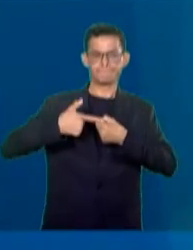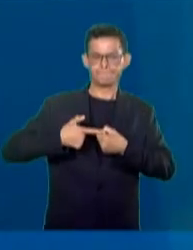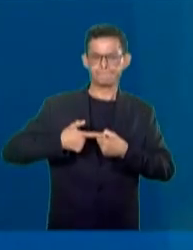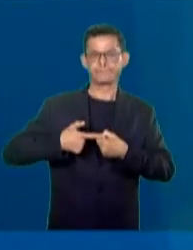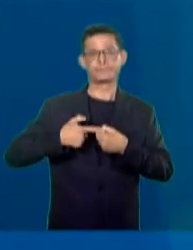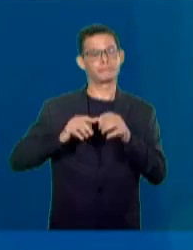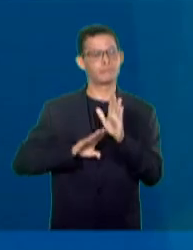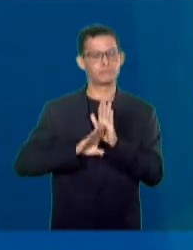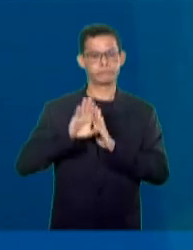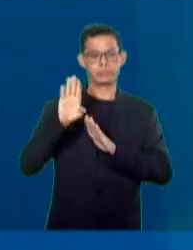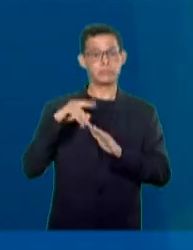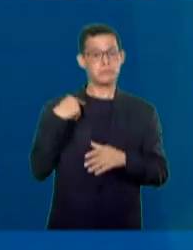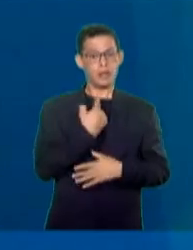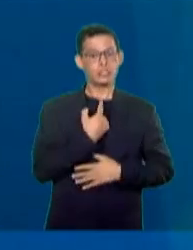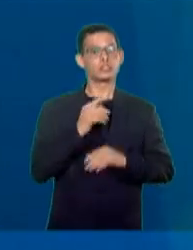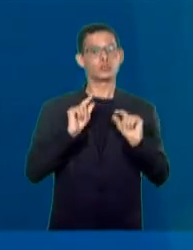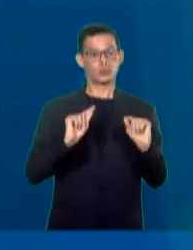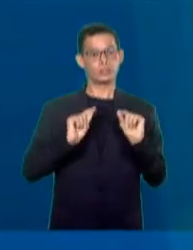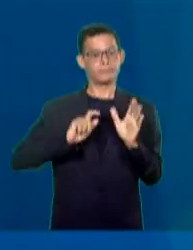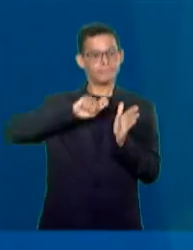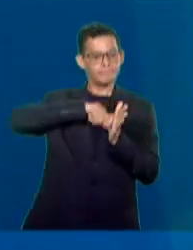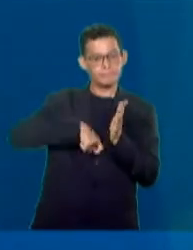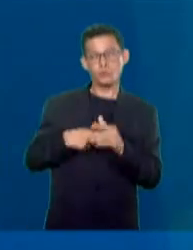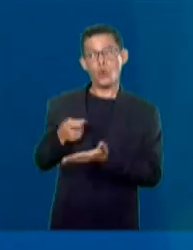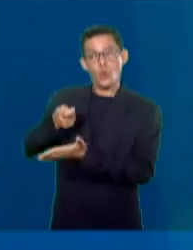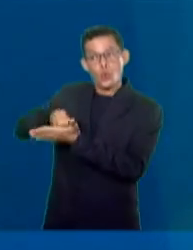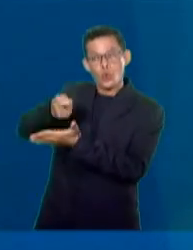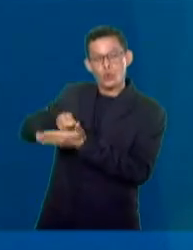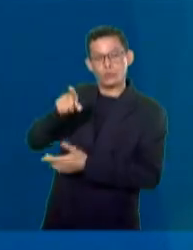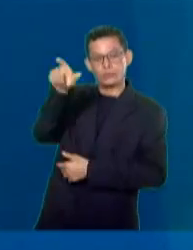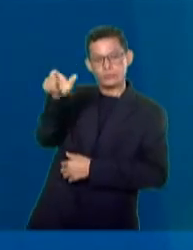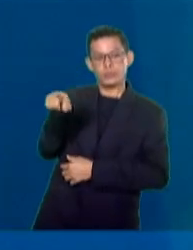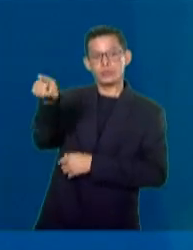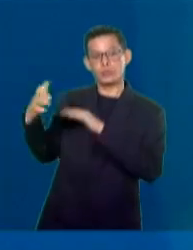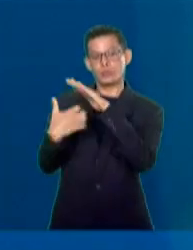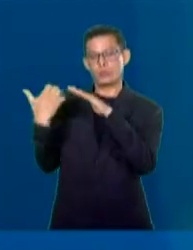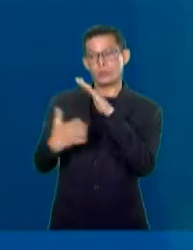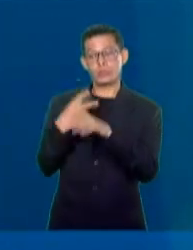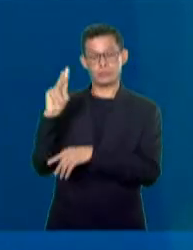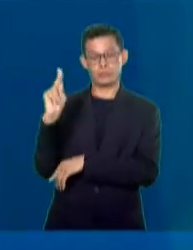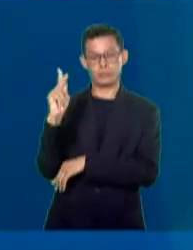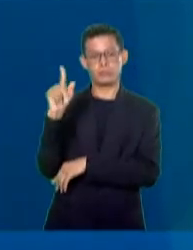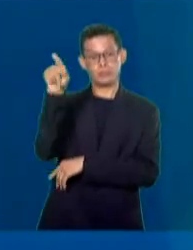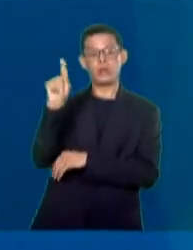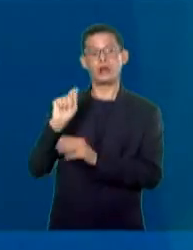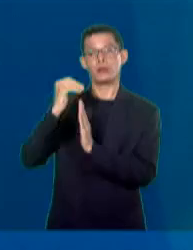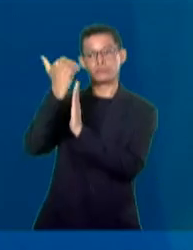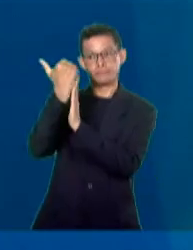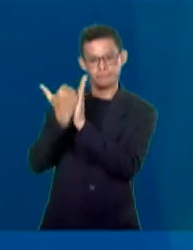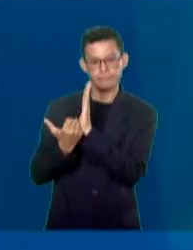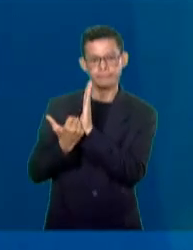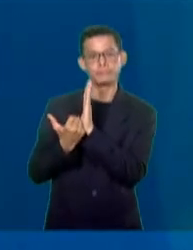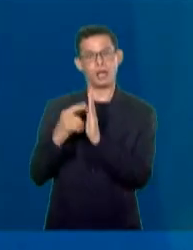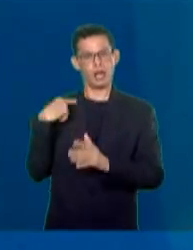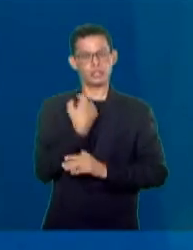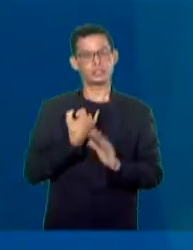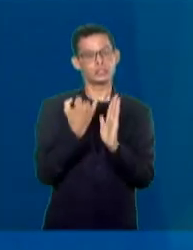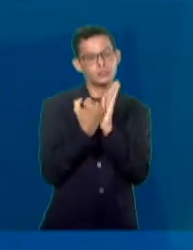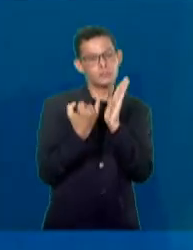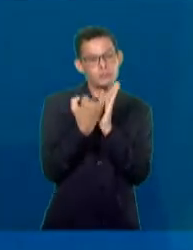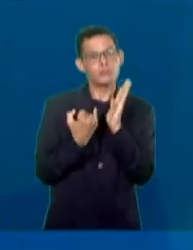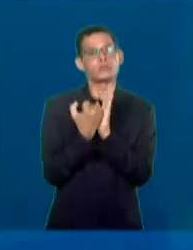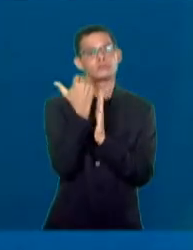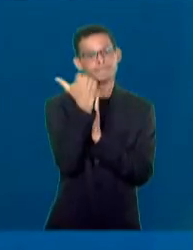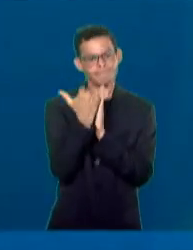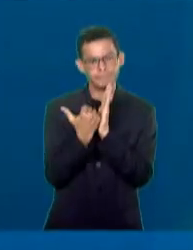demos uma canetada obrigando a Petrobras reduziu o preço da refinaria nós somos em cima dos impostos Nós